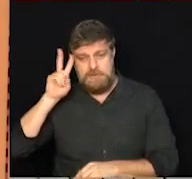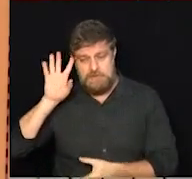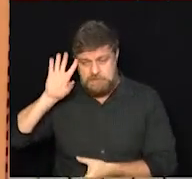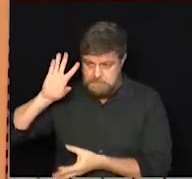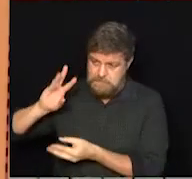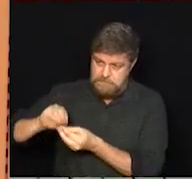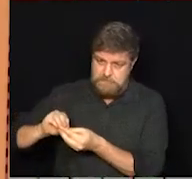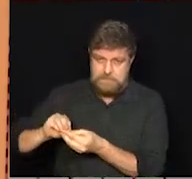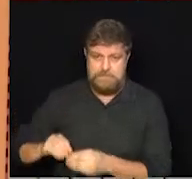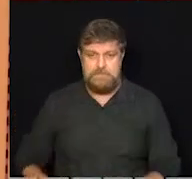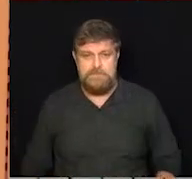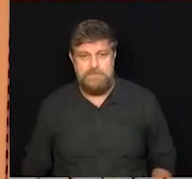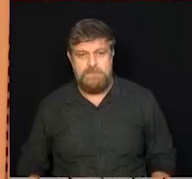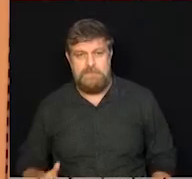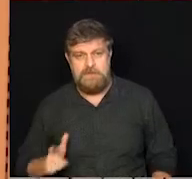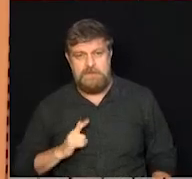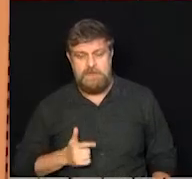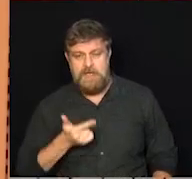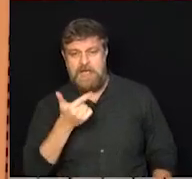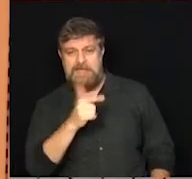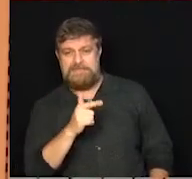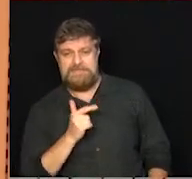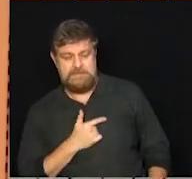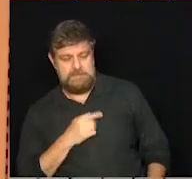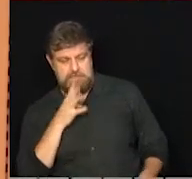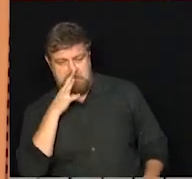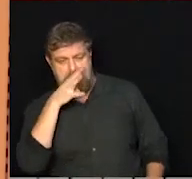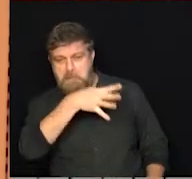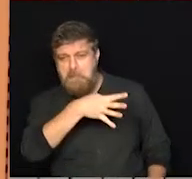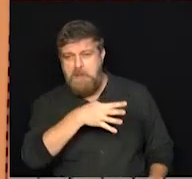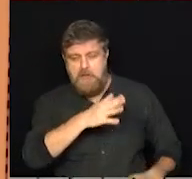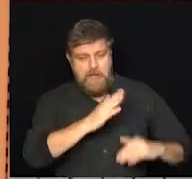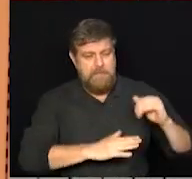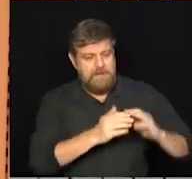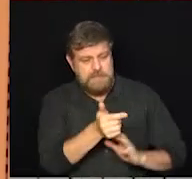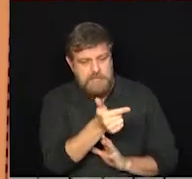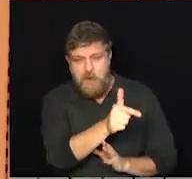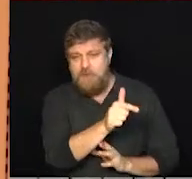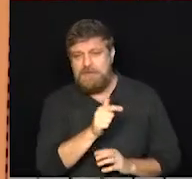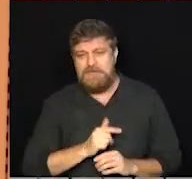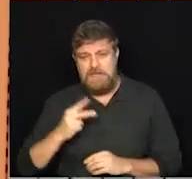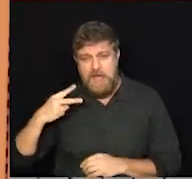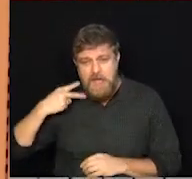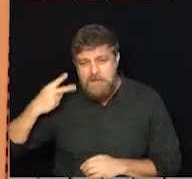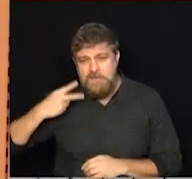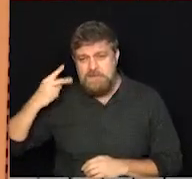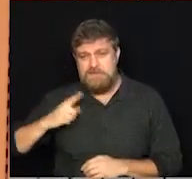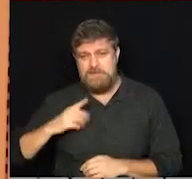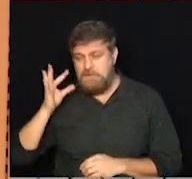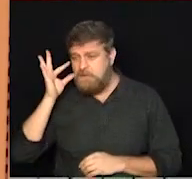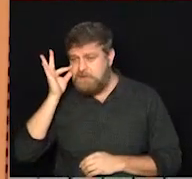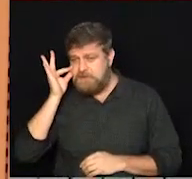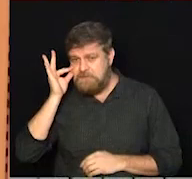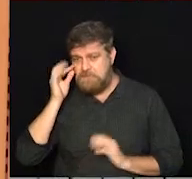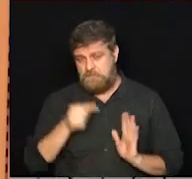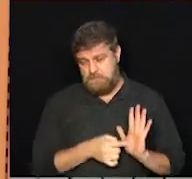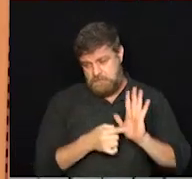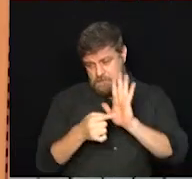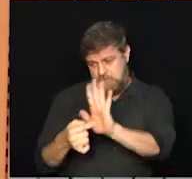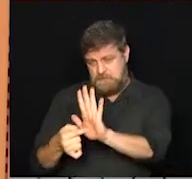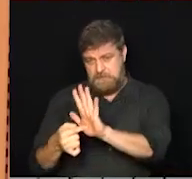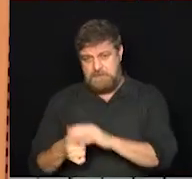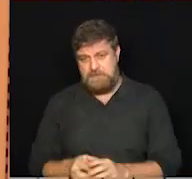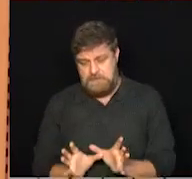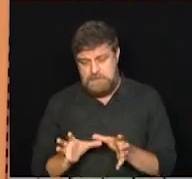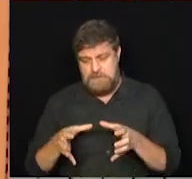ou sem prejuízo de outras iniciativas que depois vereadores vereadores presentes vão apresentar